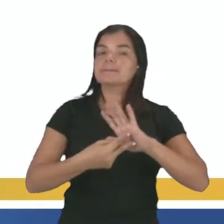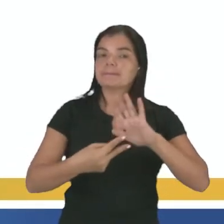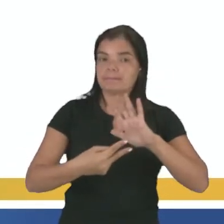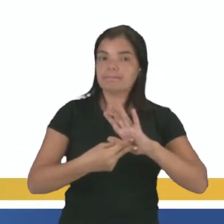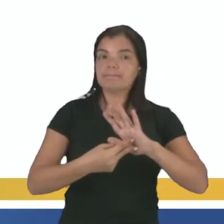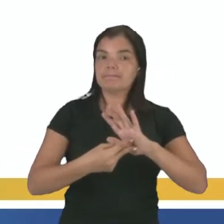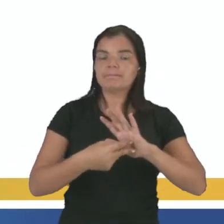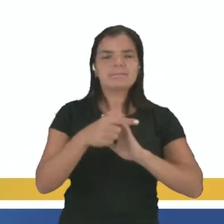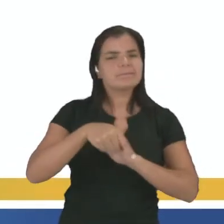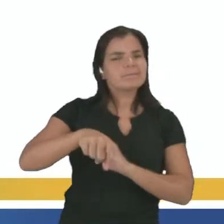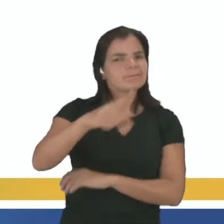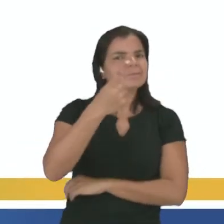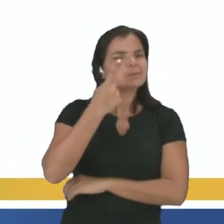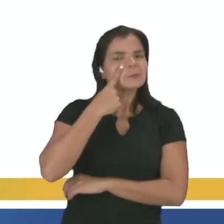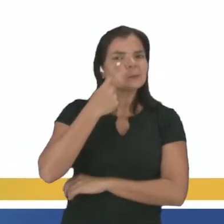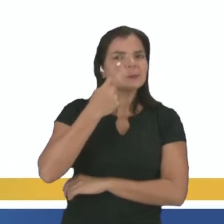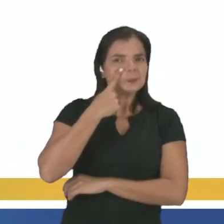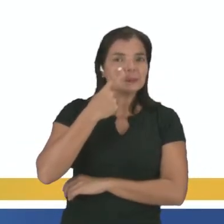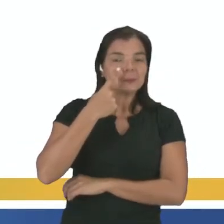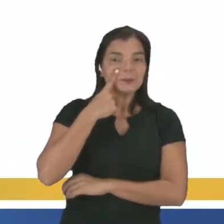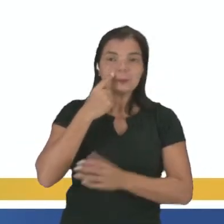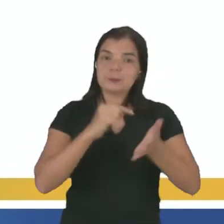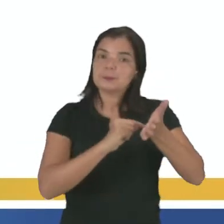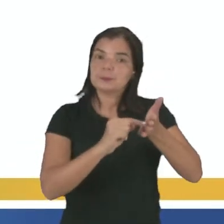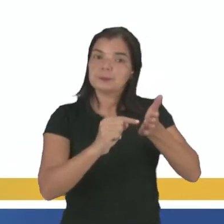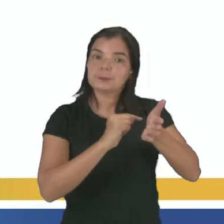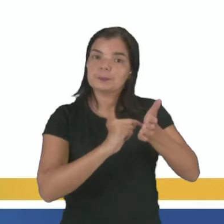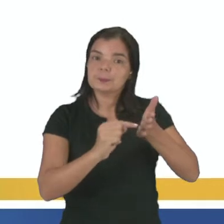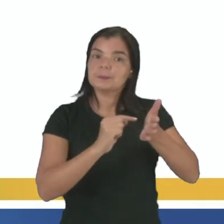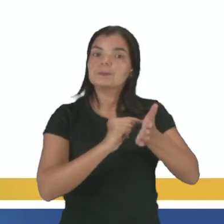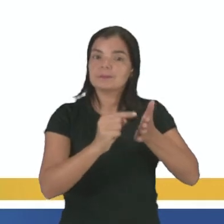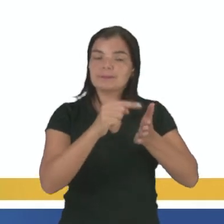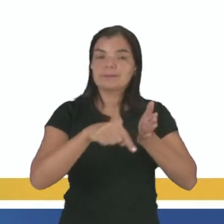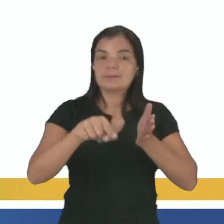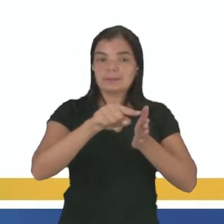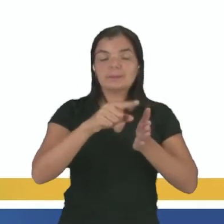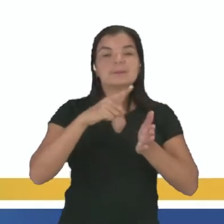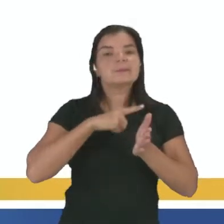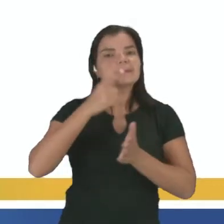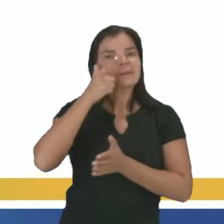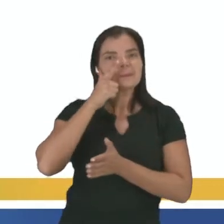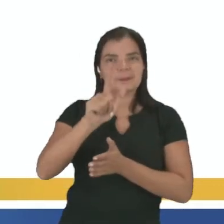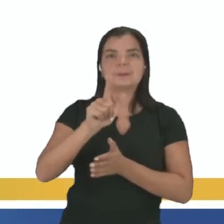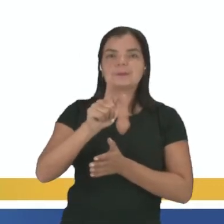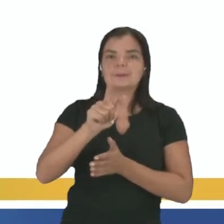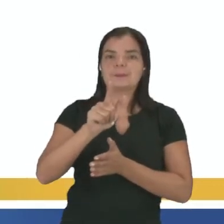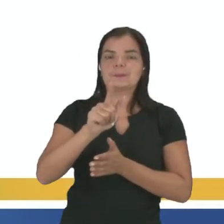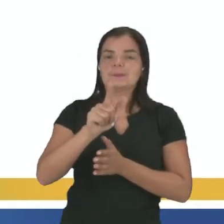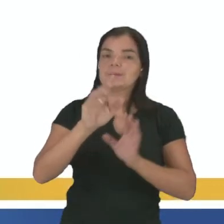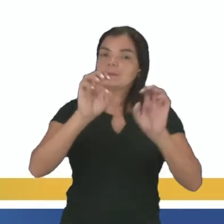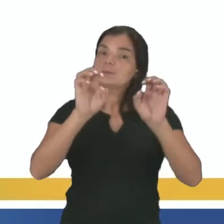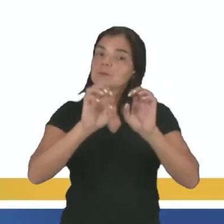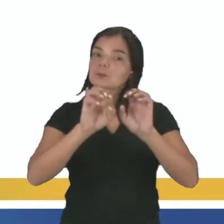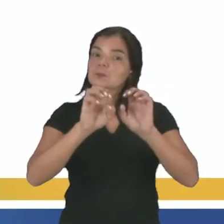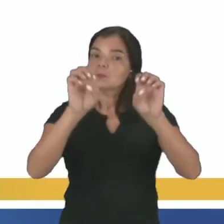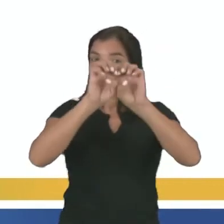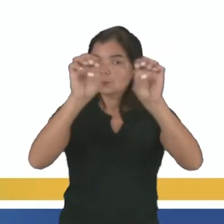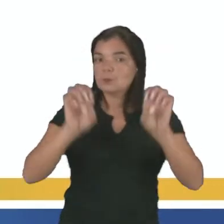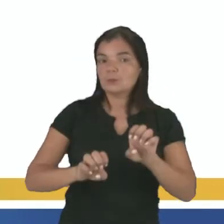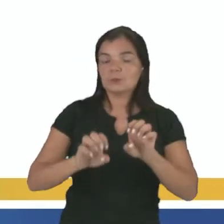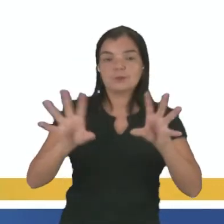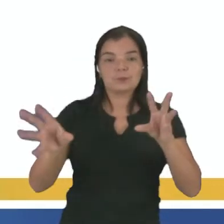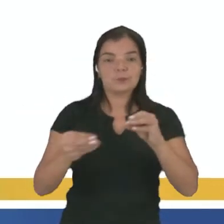então você vê aí a parte grifada são as partes que você tem que considerar como estrutura de um resumo